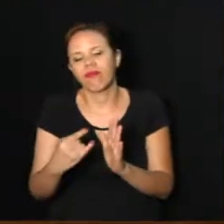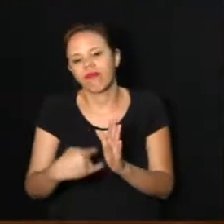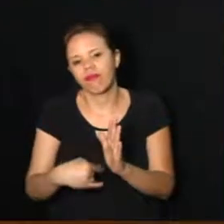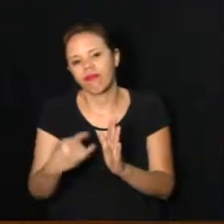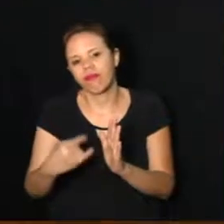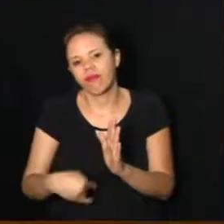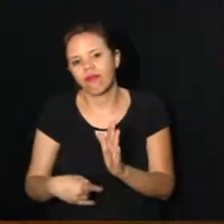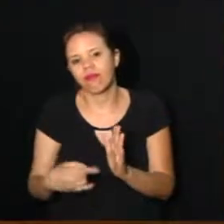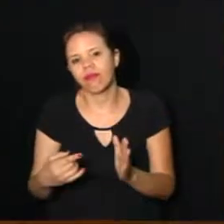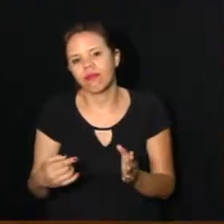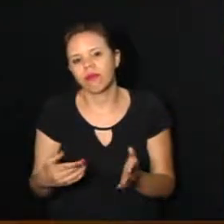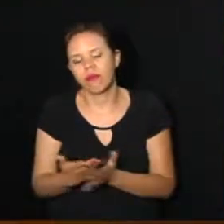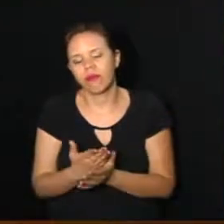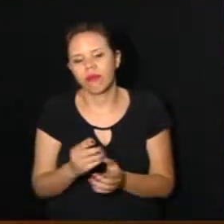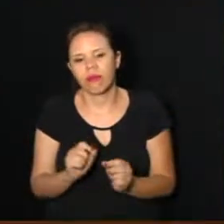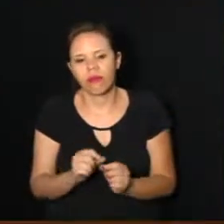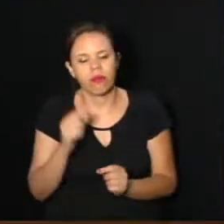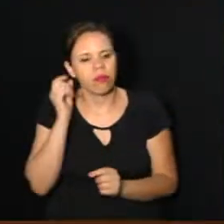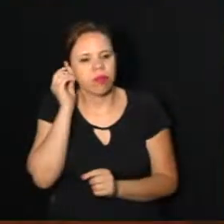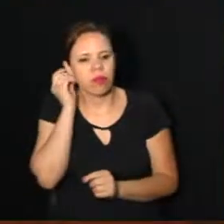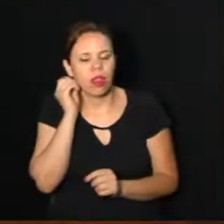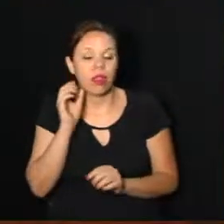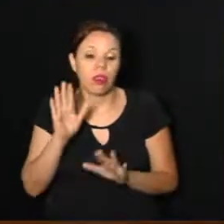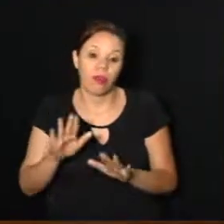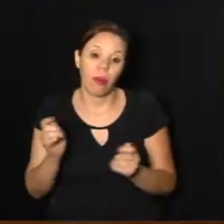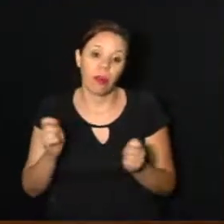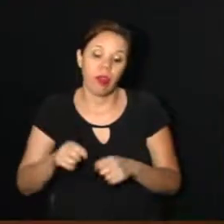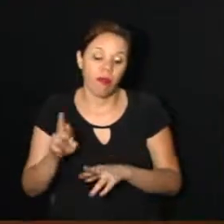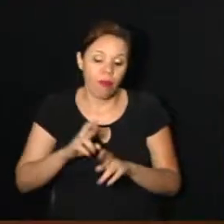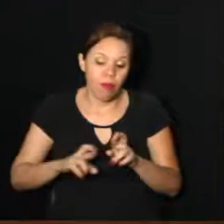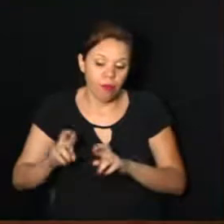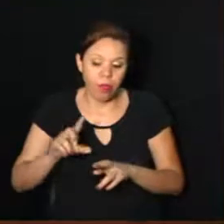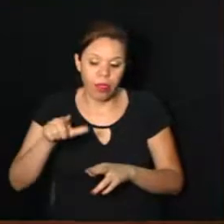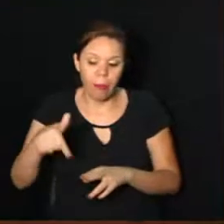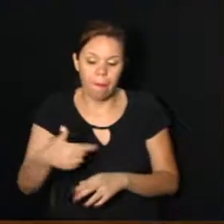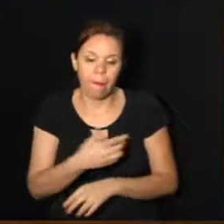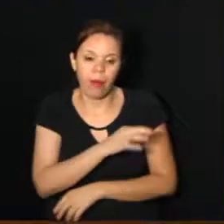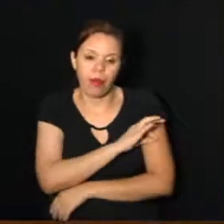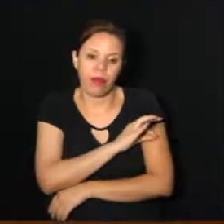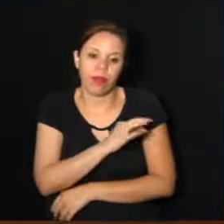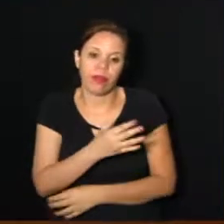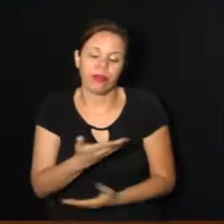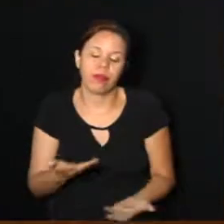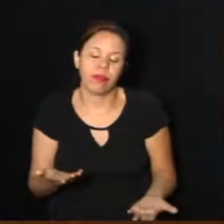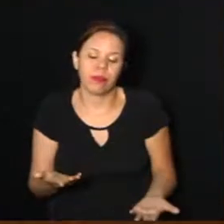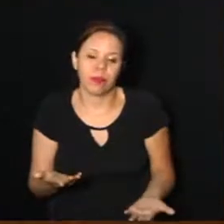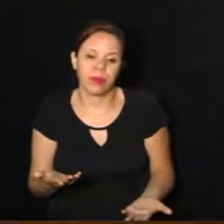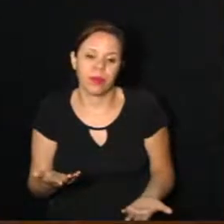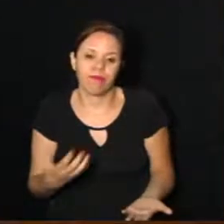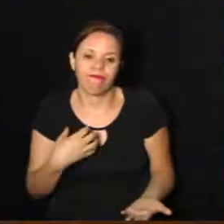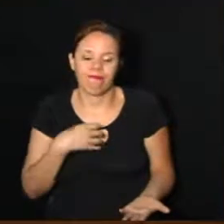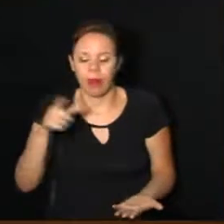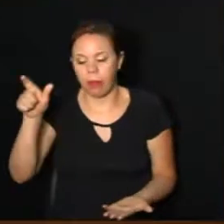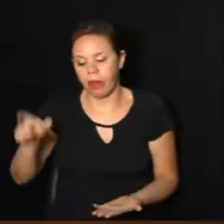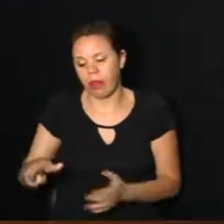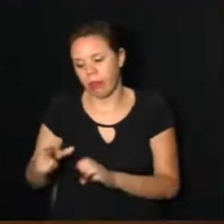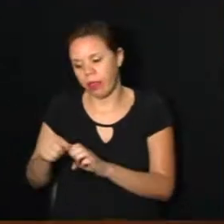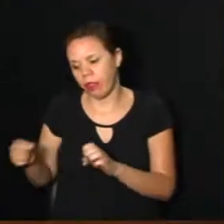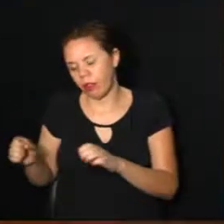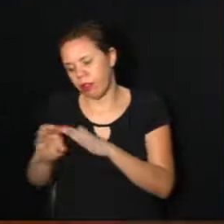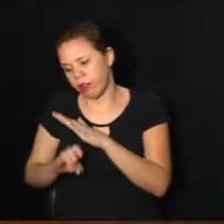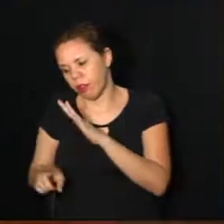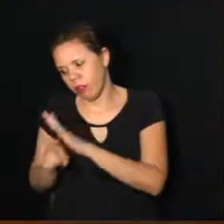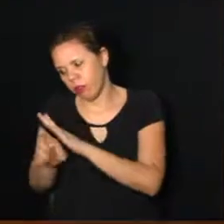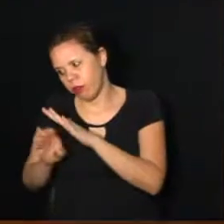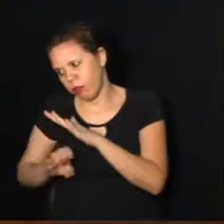documentação, mercê de uma possível fiscalização posterior do poder público. Então, ele fica naquela situação, em razão da burocracia